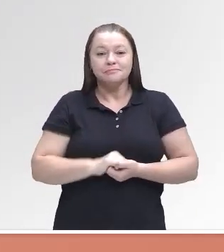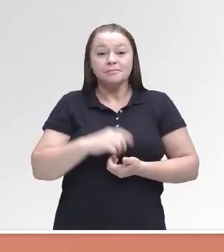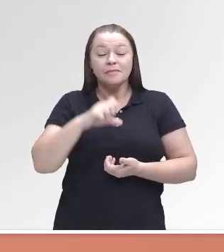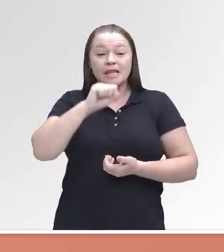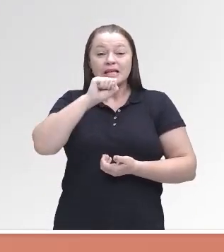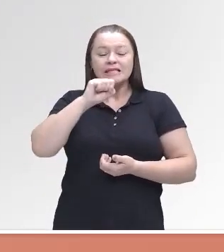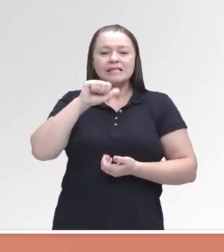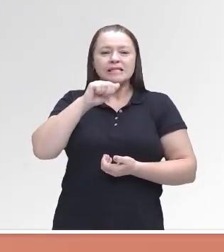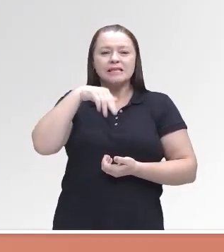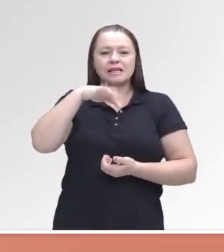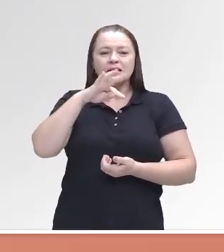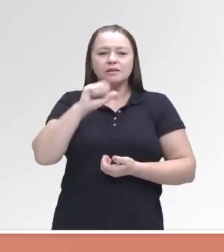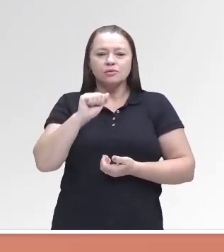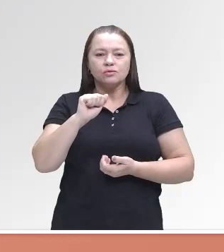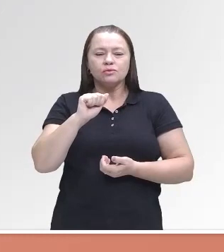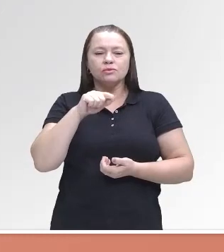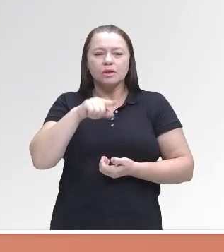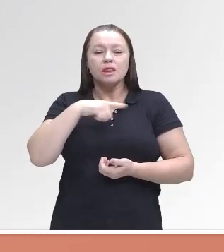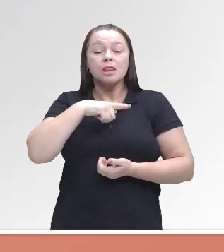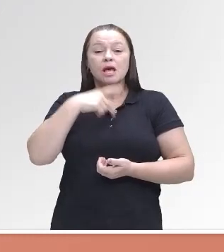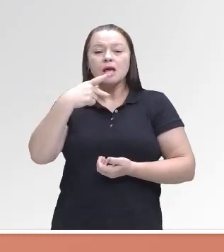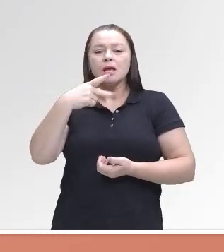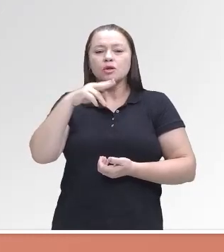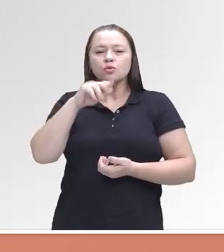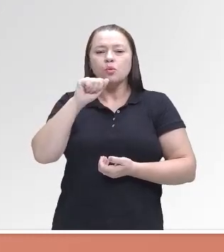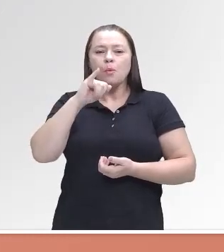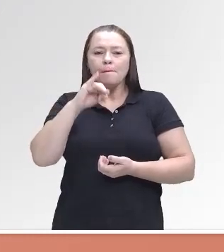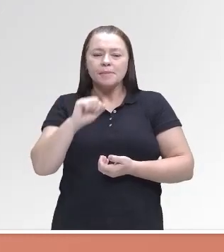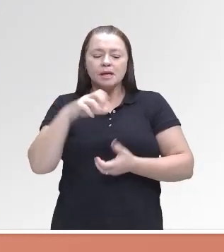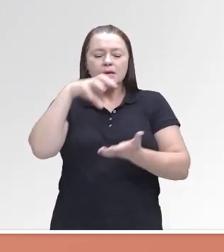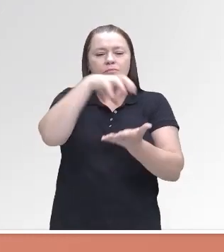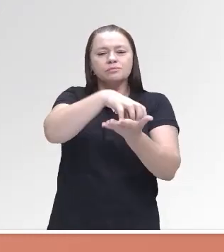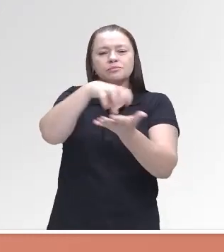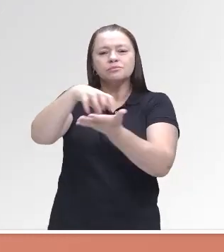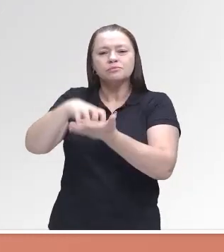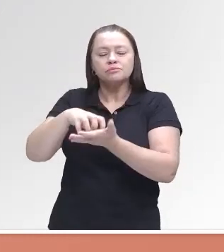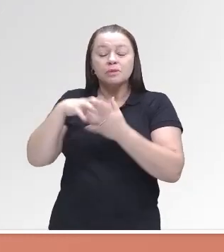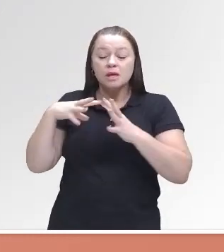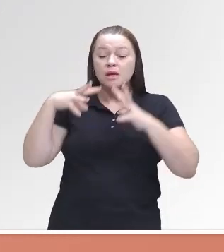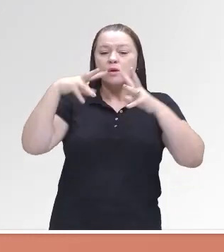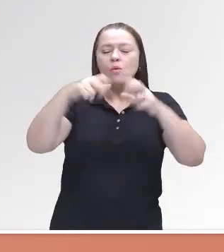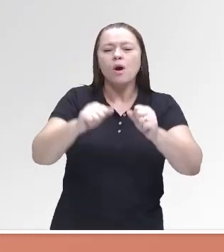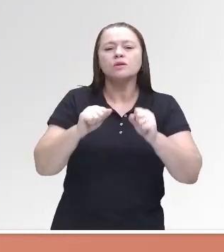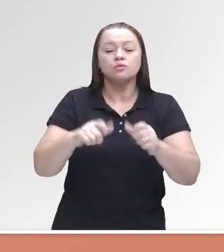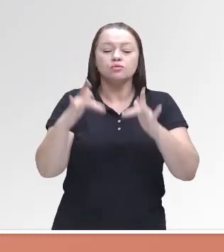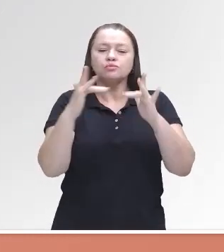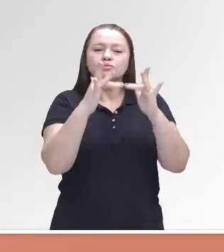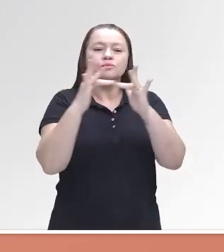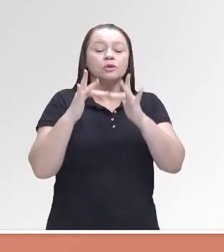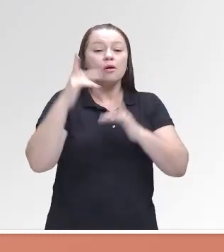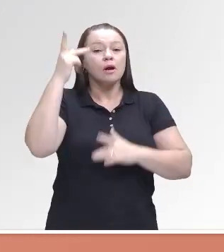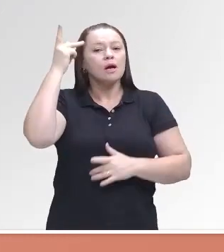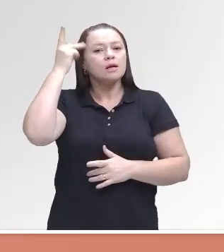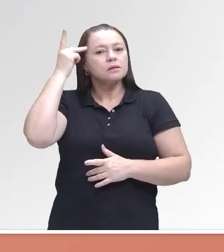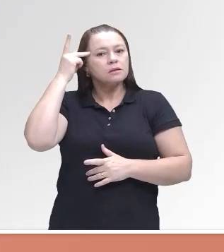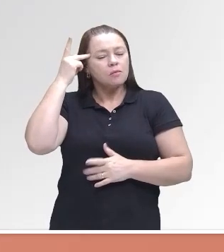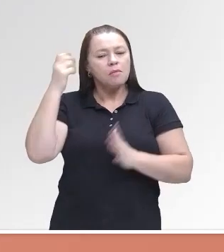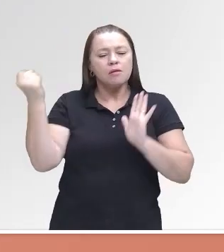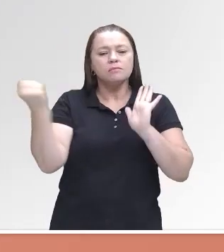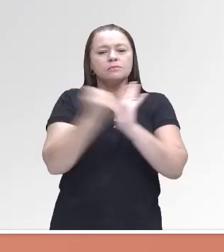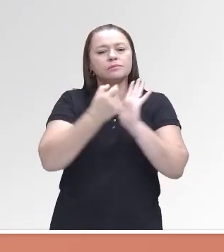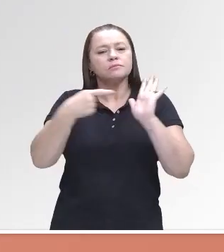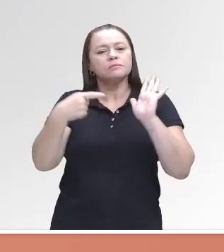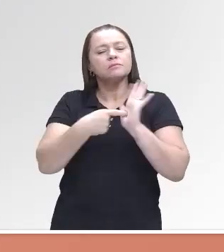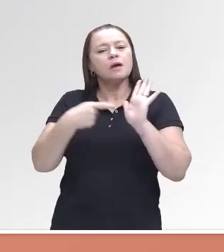Santos, Walter Moreira. Tem tupi na oca e em quase tudo que toca. São Paulo, marca